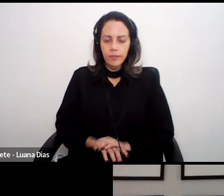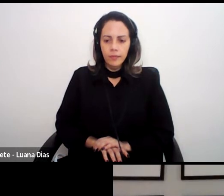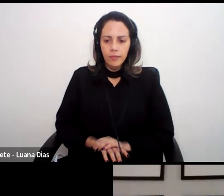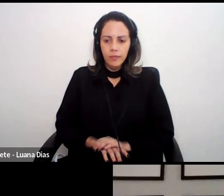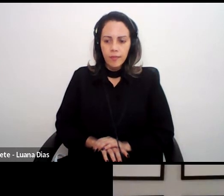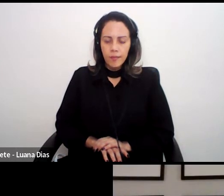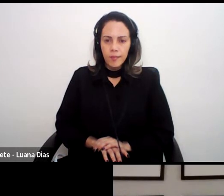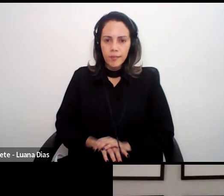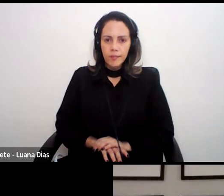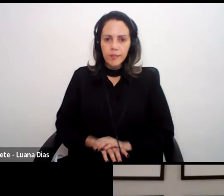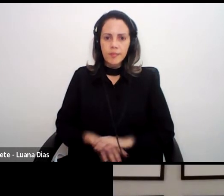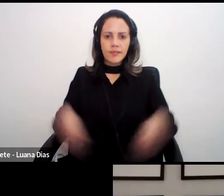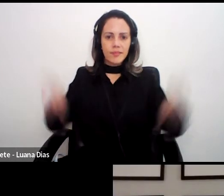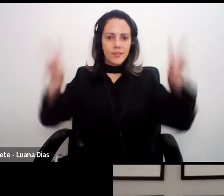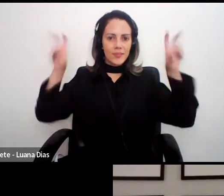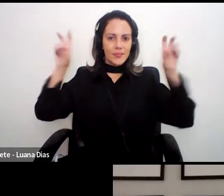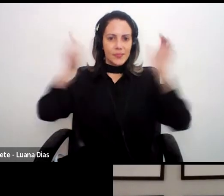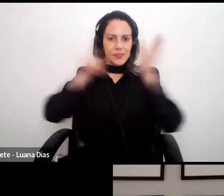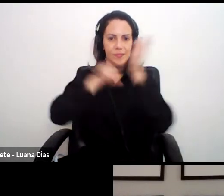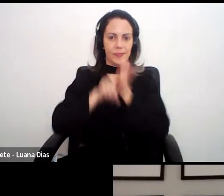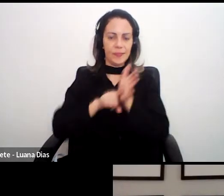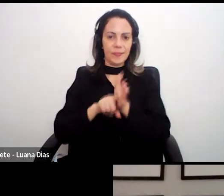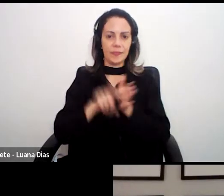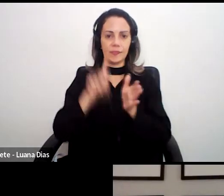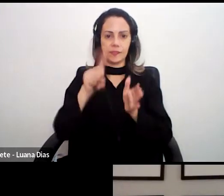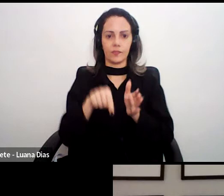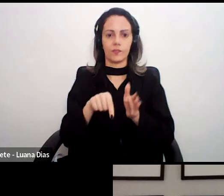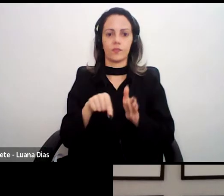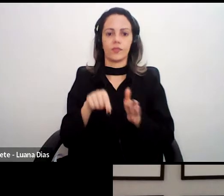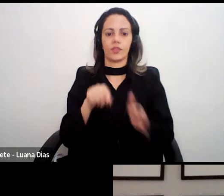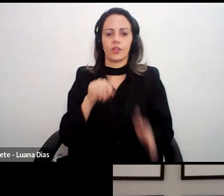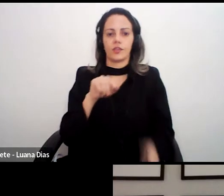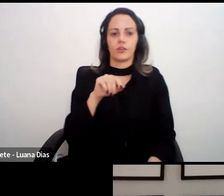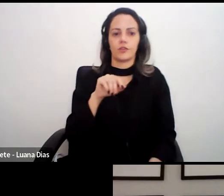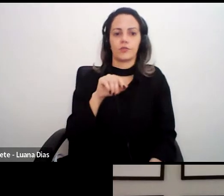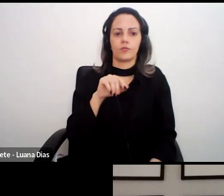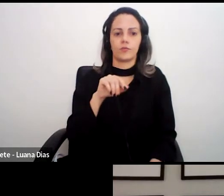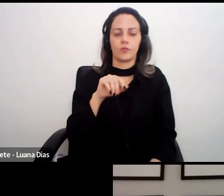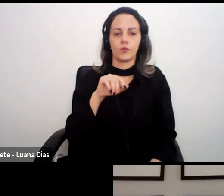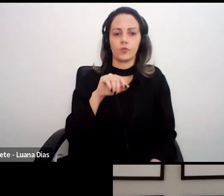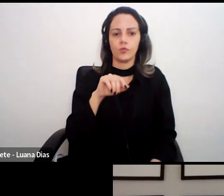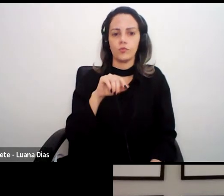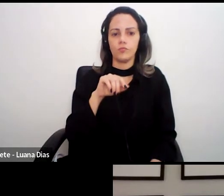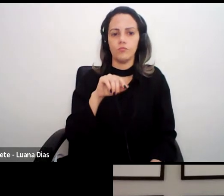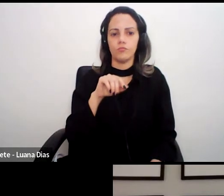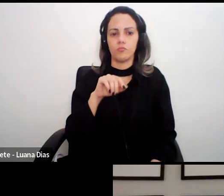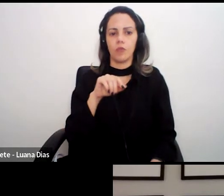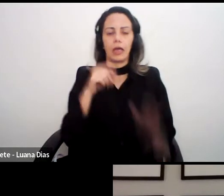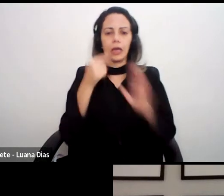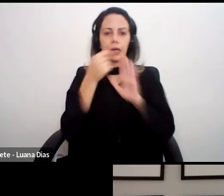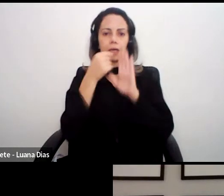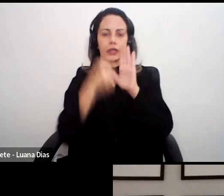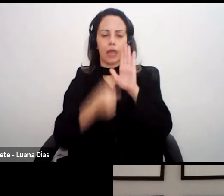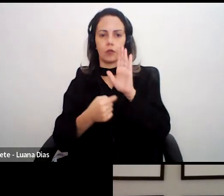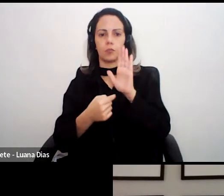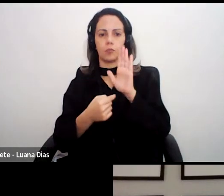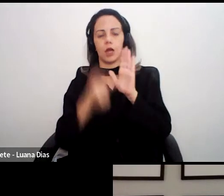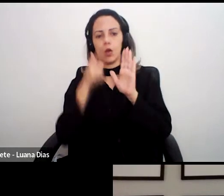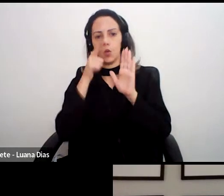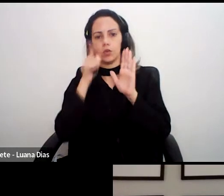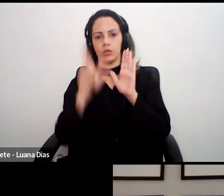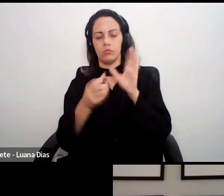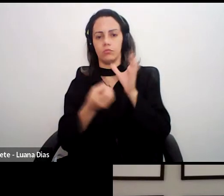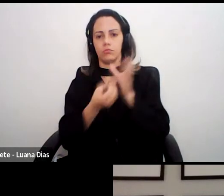O título da pesquisa que está sendo desenvolvida é a geometria e a elaboração de critérios objetivos para fixação do valor dos